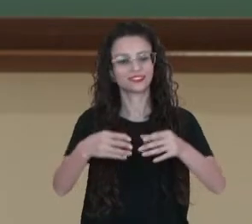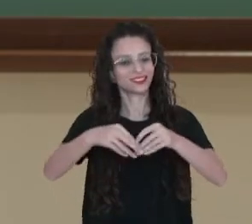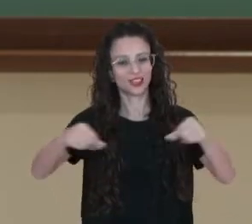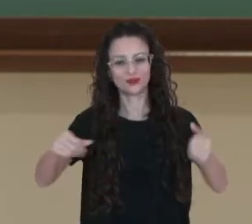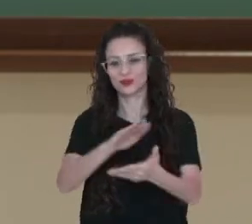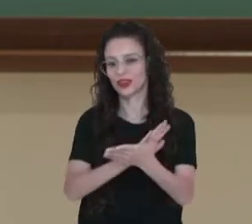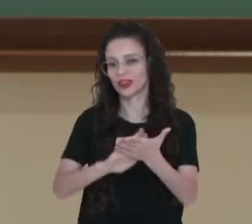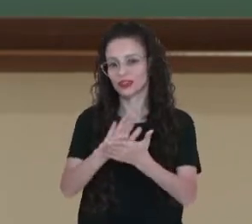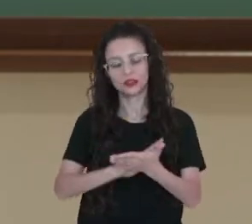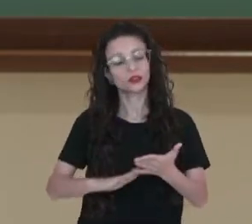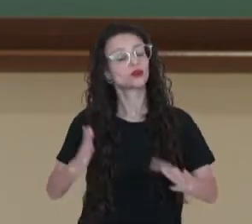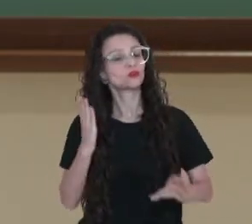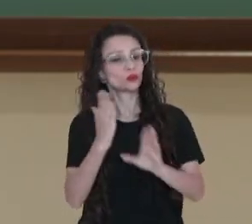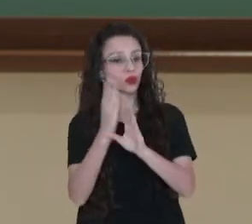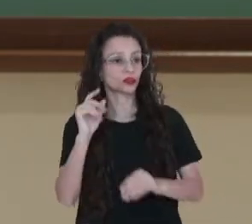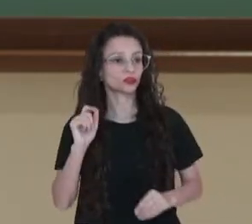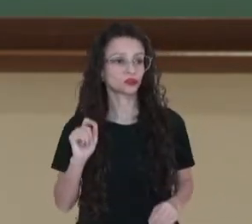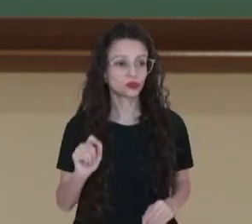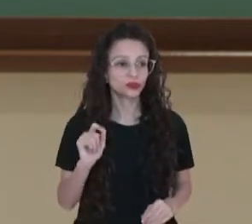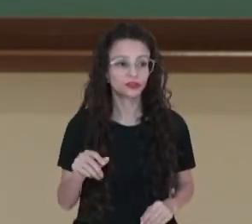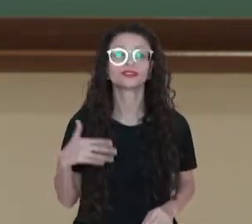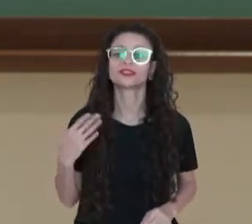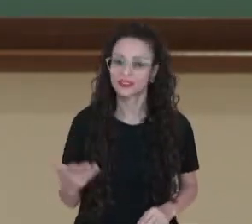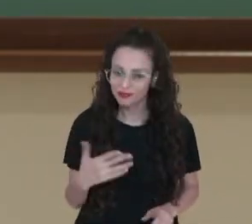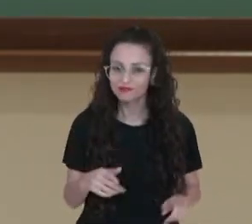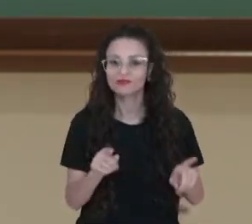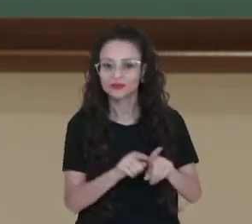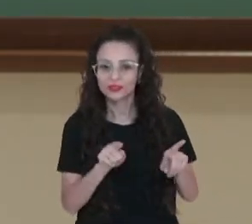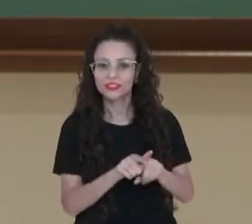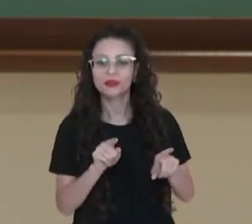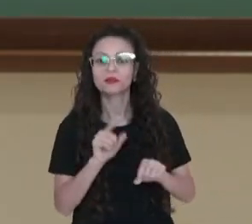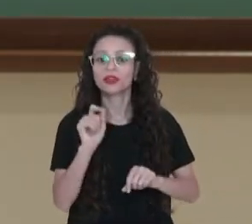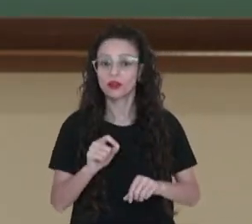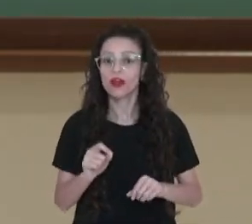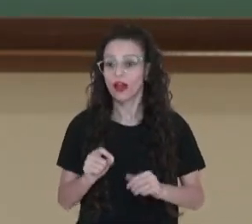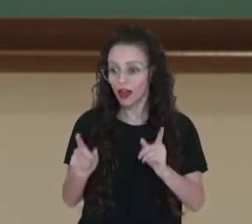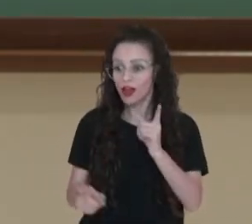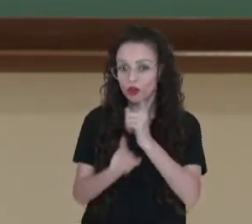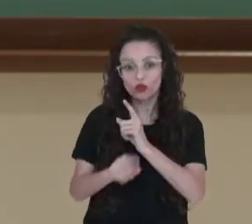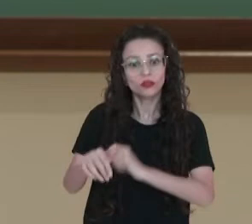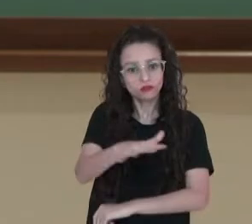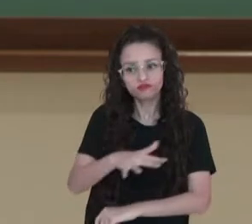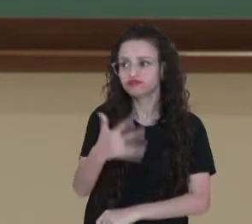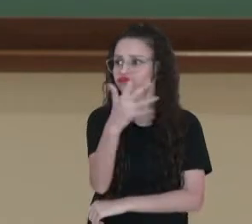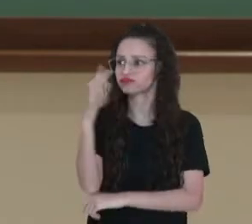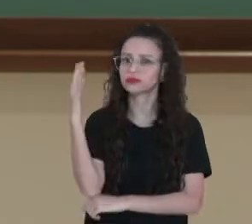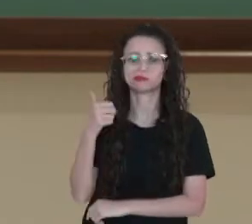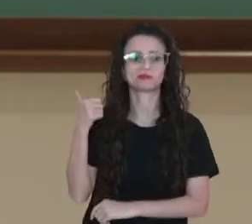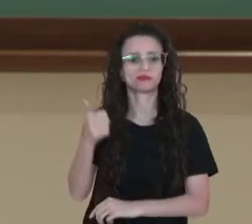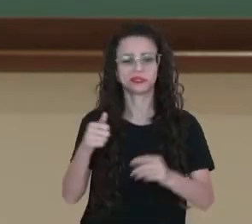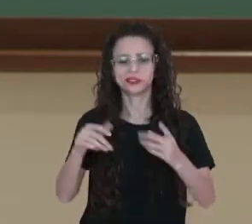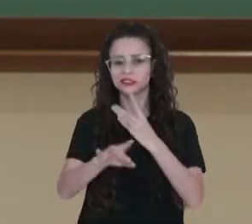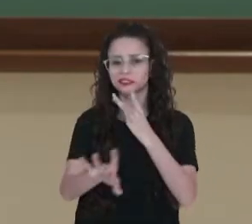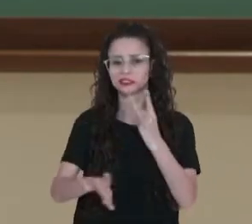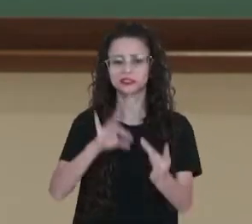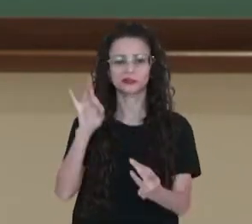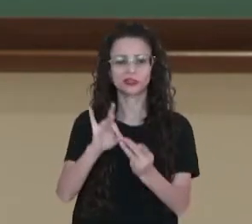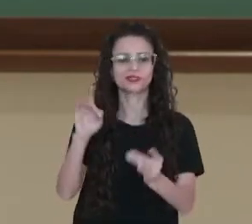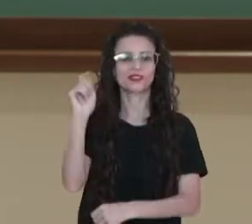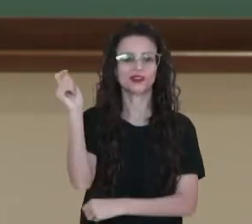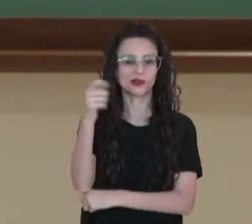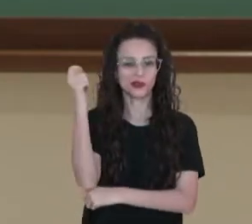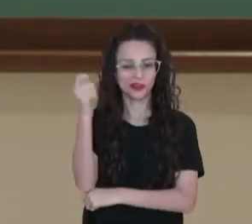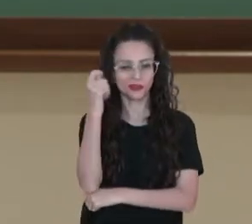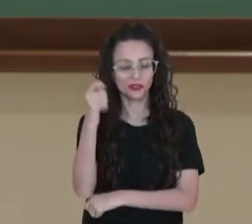por conta, né, e encontrando também um bioma perfeito para a criação de gado, especificamente no Rio Grande do Sul,